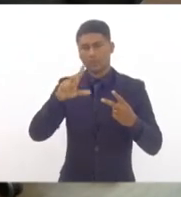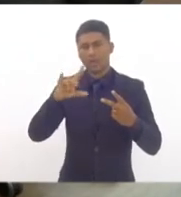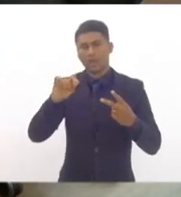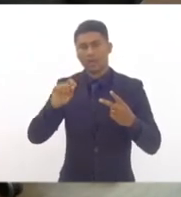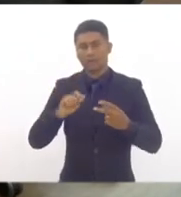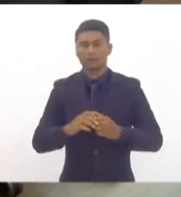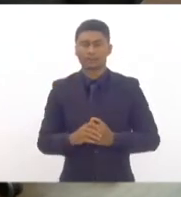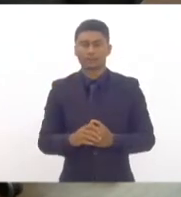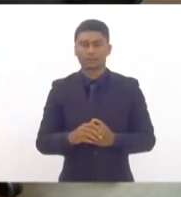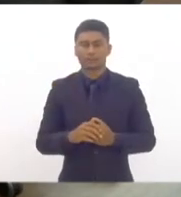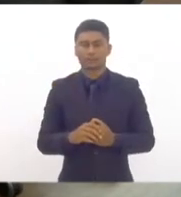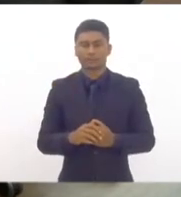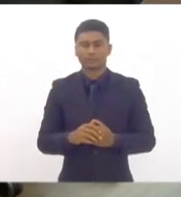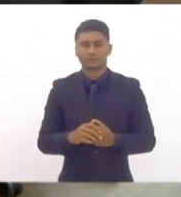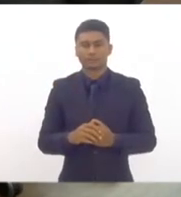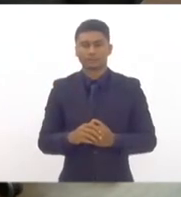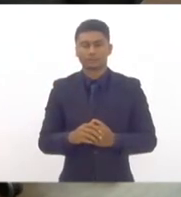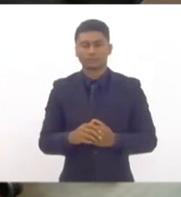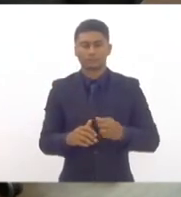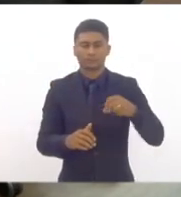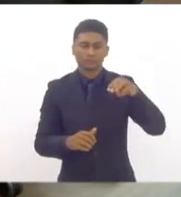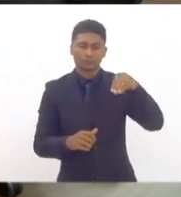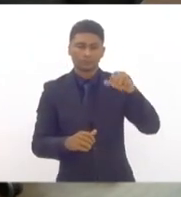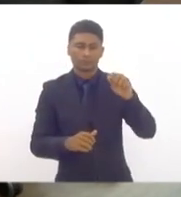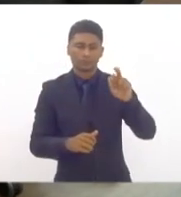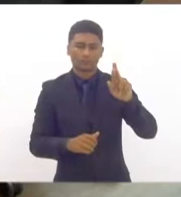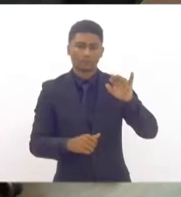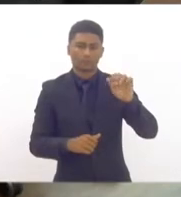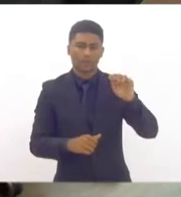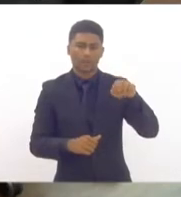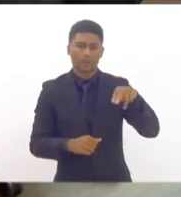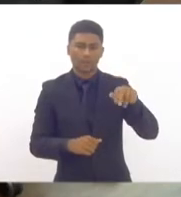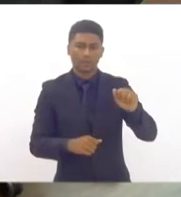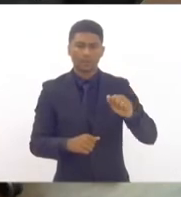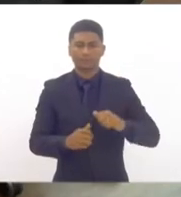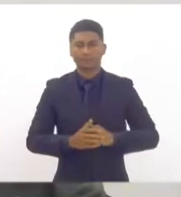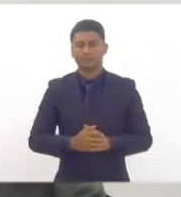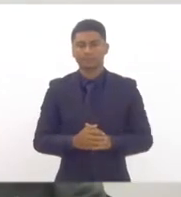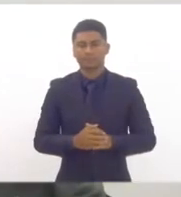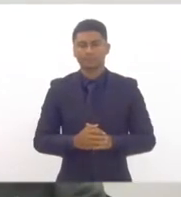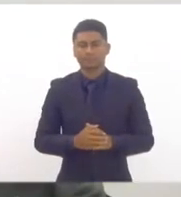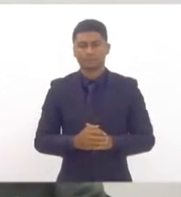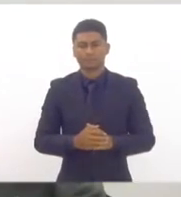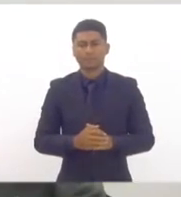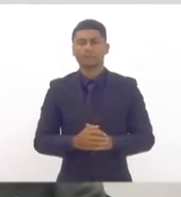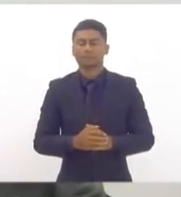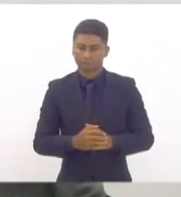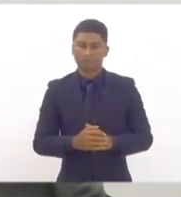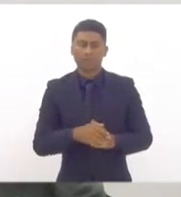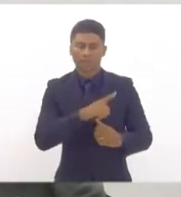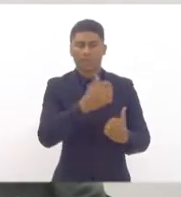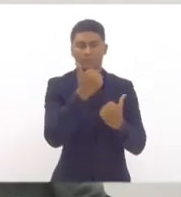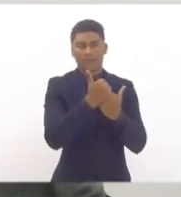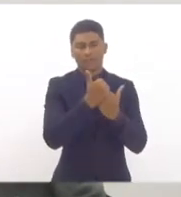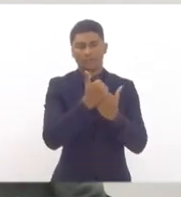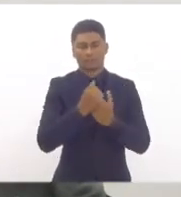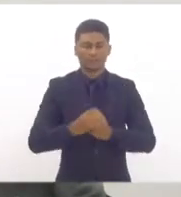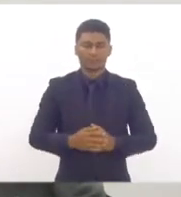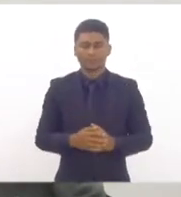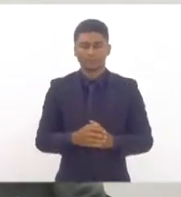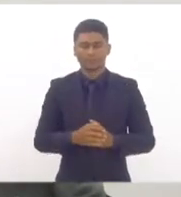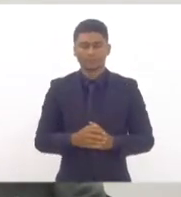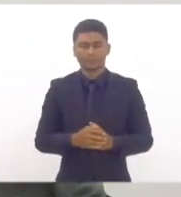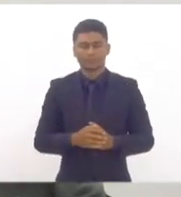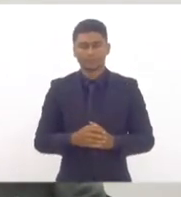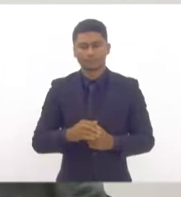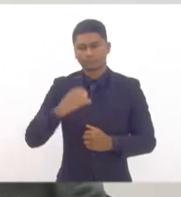Lima, a candidata Mariana da Conceição de Andrade, habilitada para a reserva de vagas, a